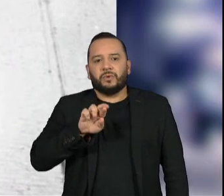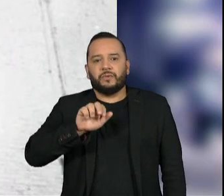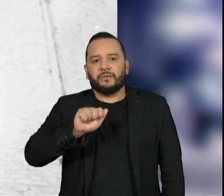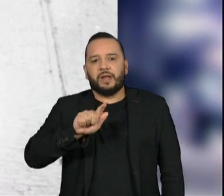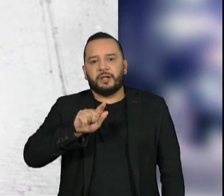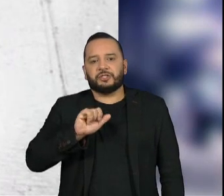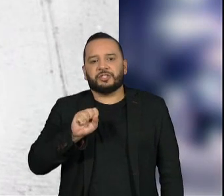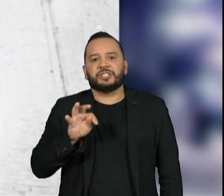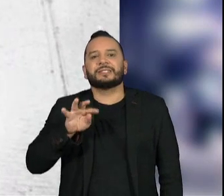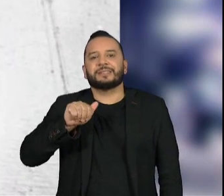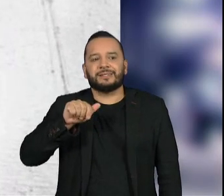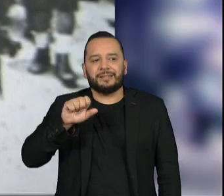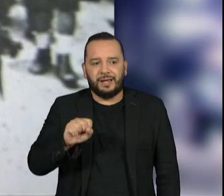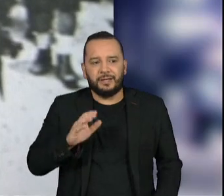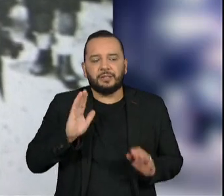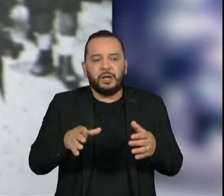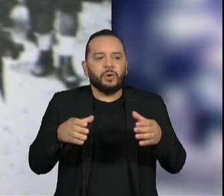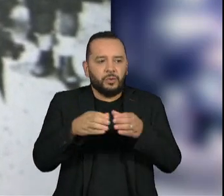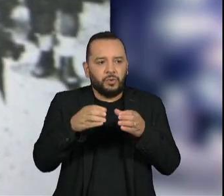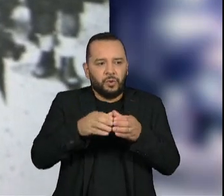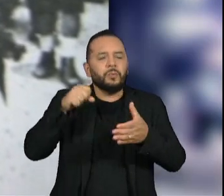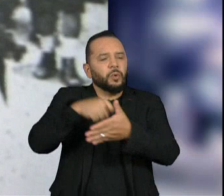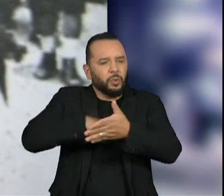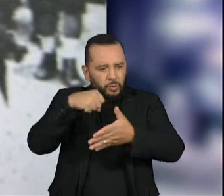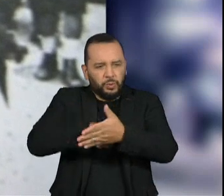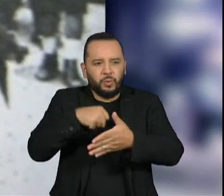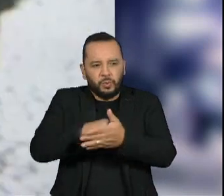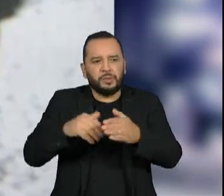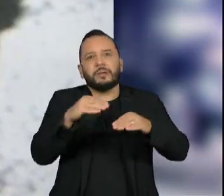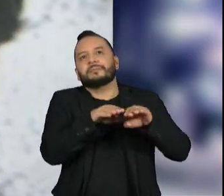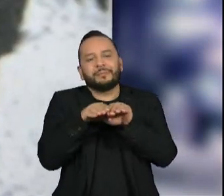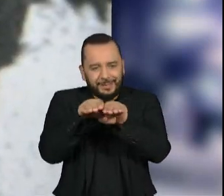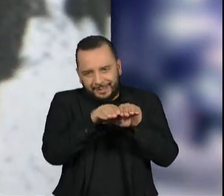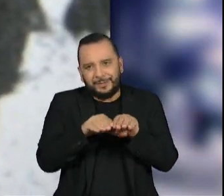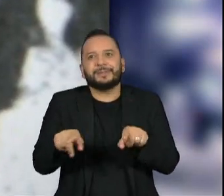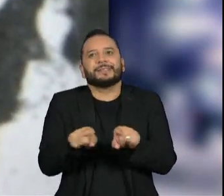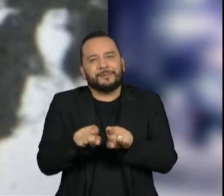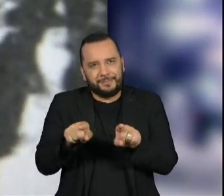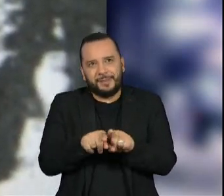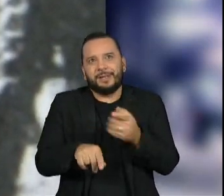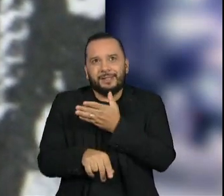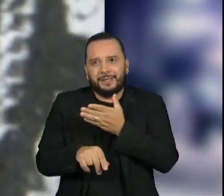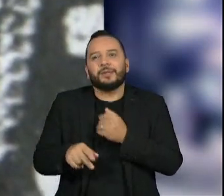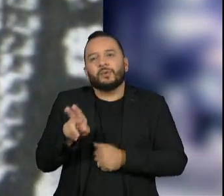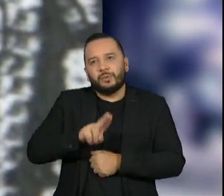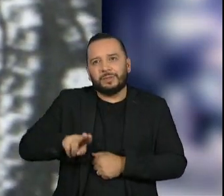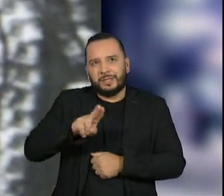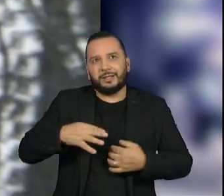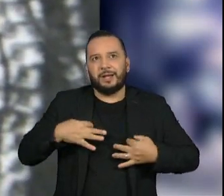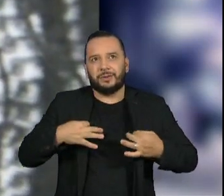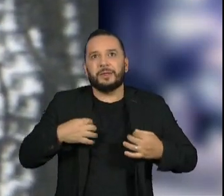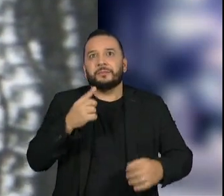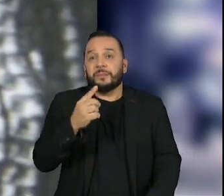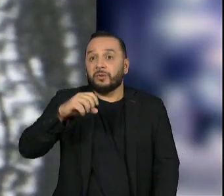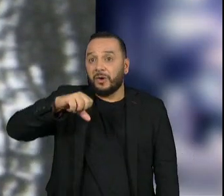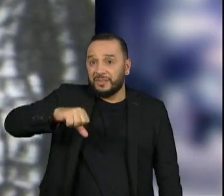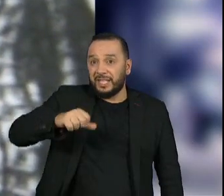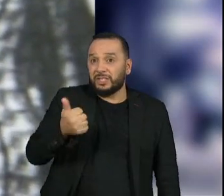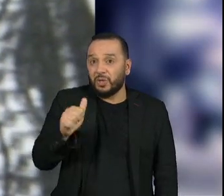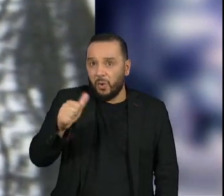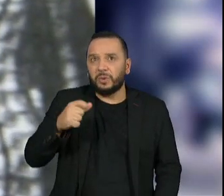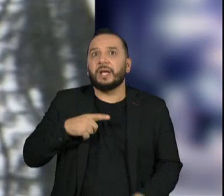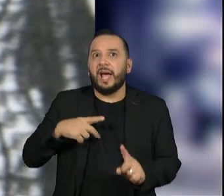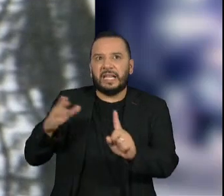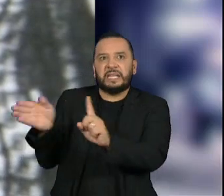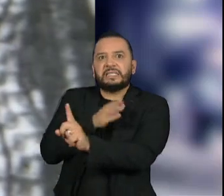justamente usando calça. A próxima é da primeira brasileira, também usando calça, em 1911, e ela chegou a ser